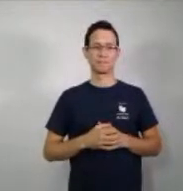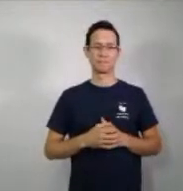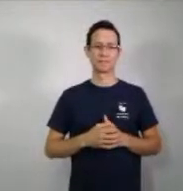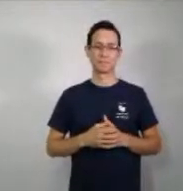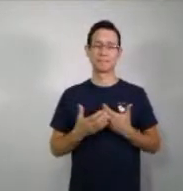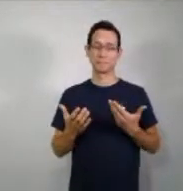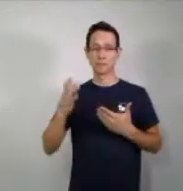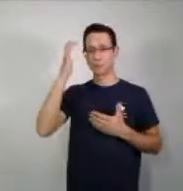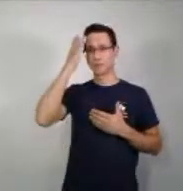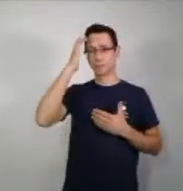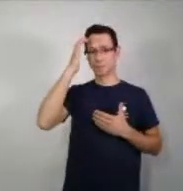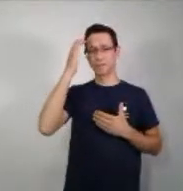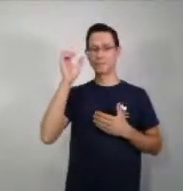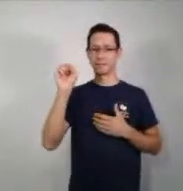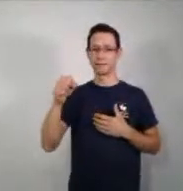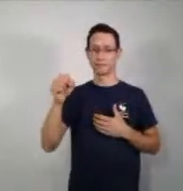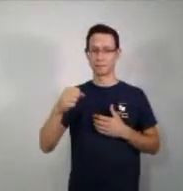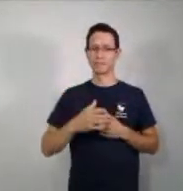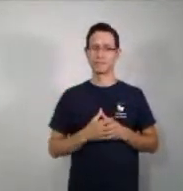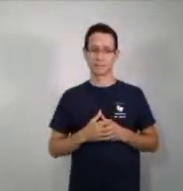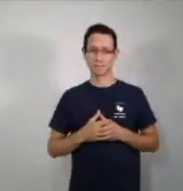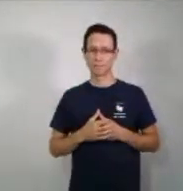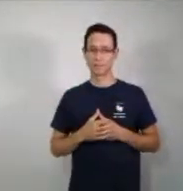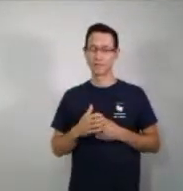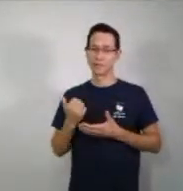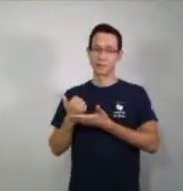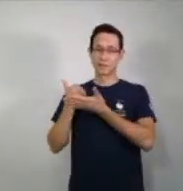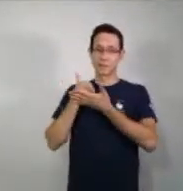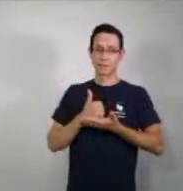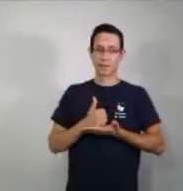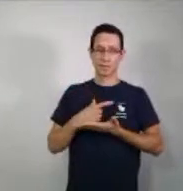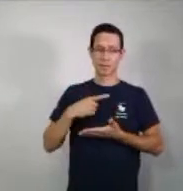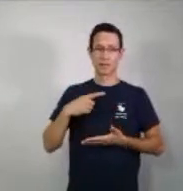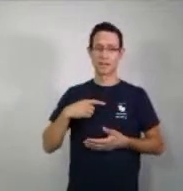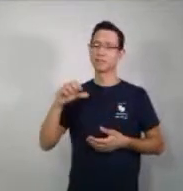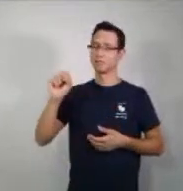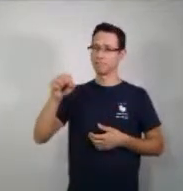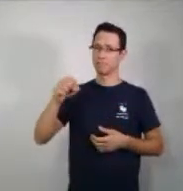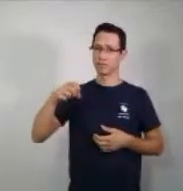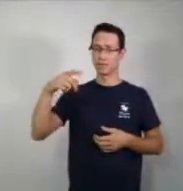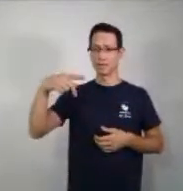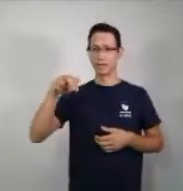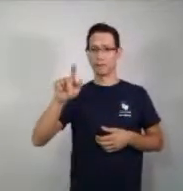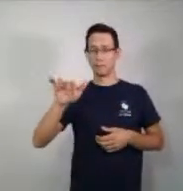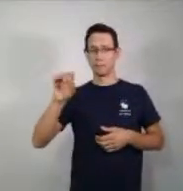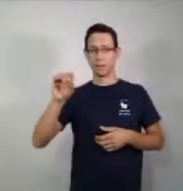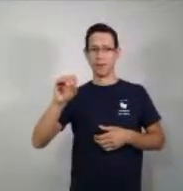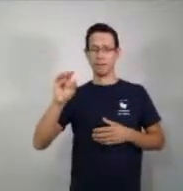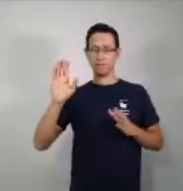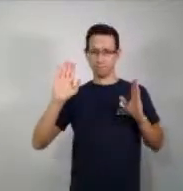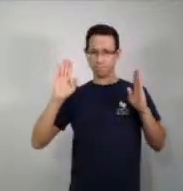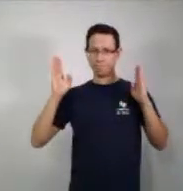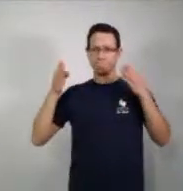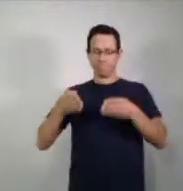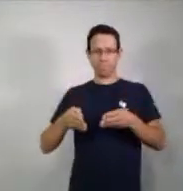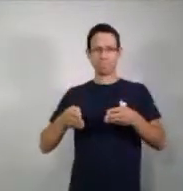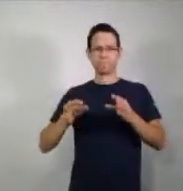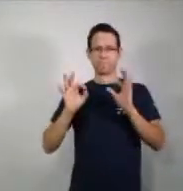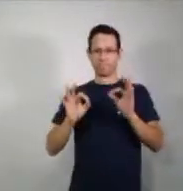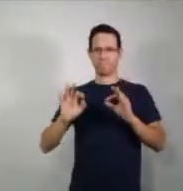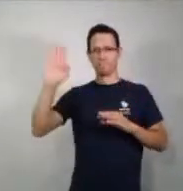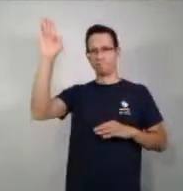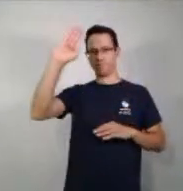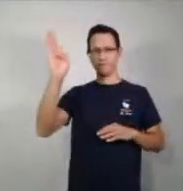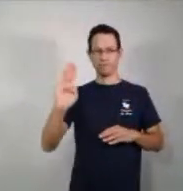E eu acho que isso realmente traz o Paulo para, né, muito dentro assim do Brasil, né? Porque